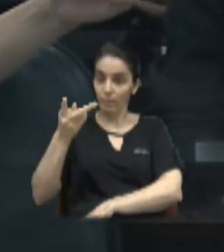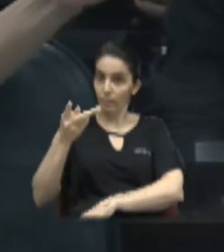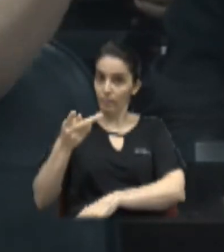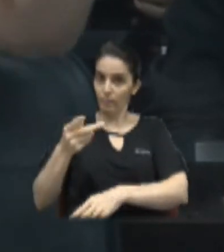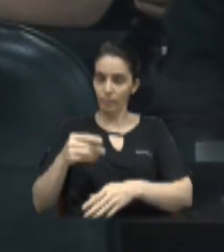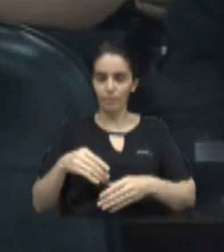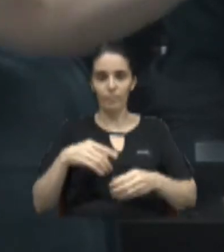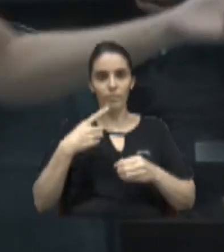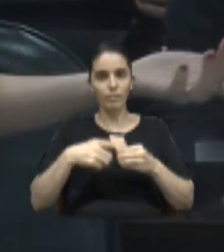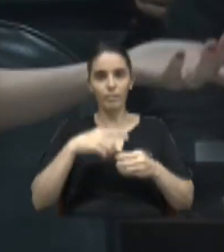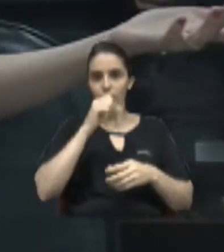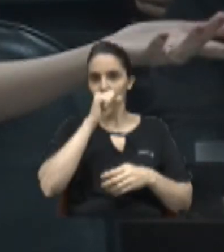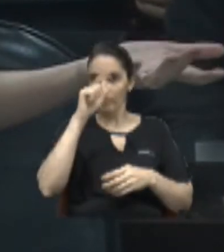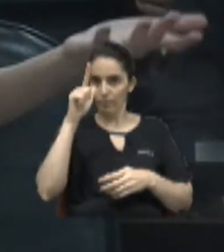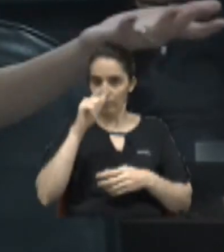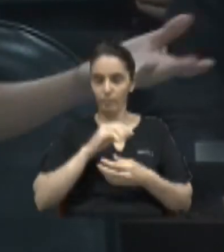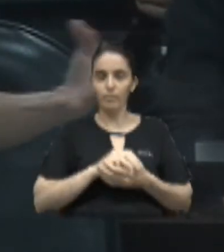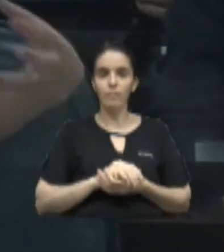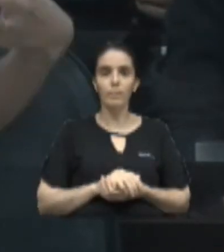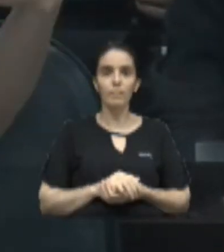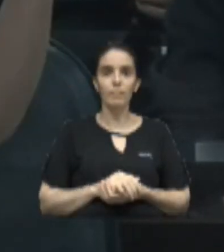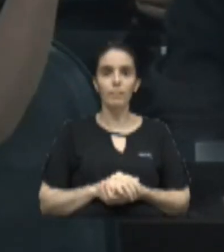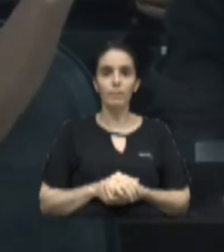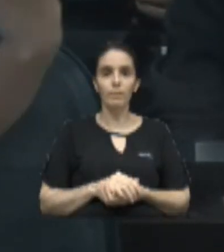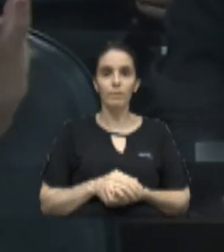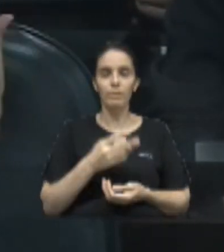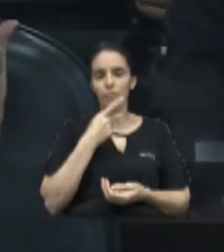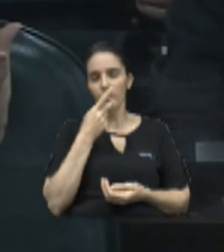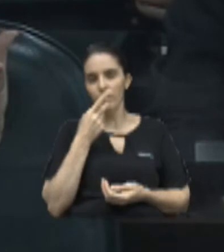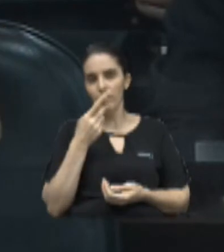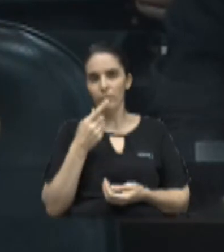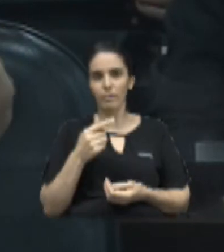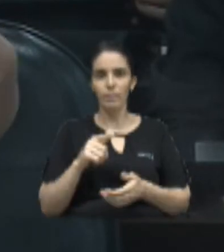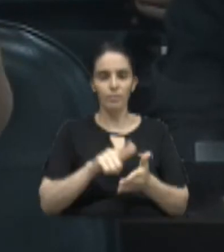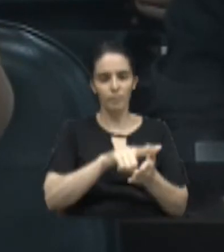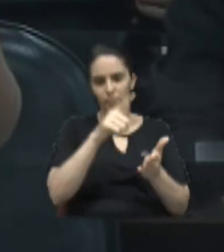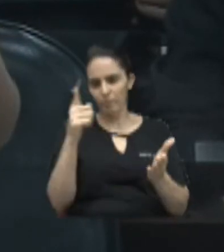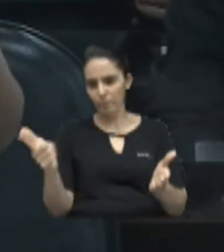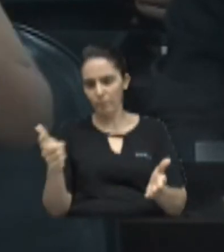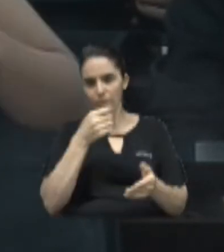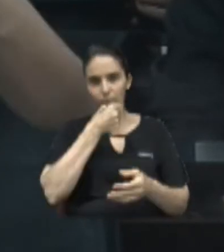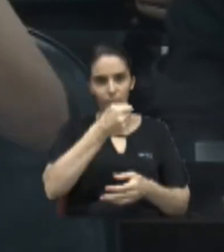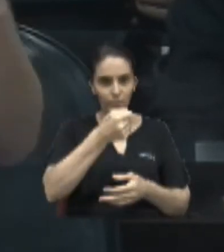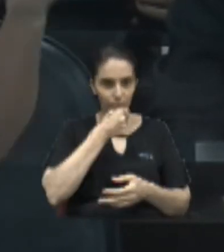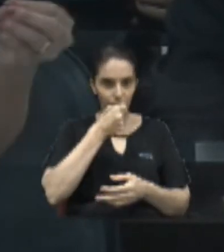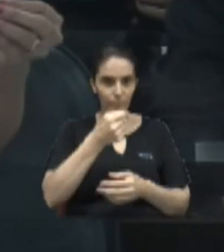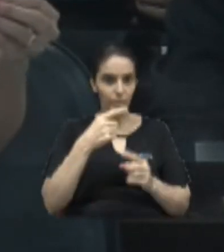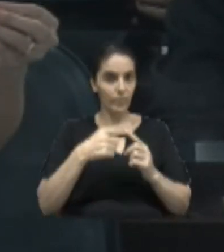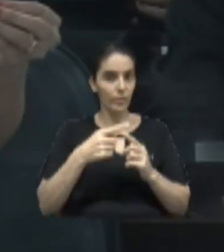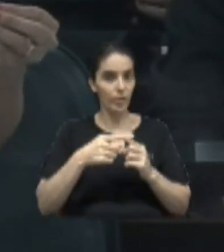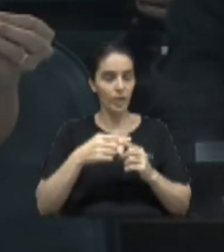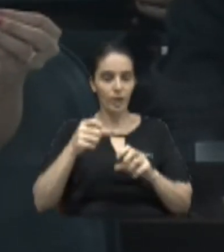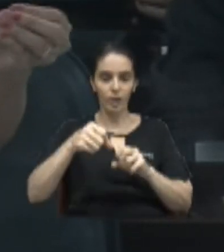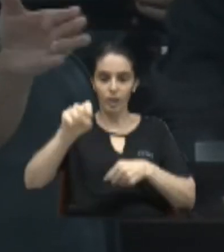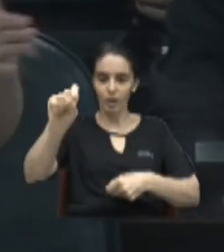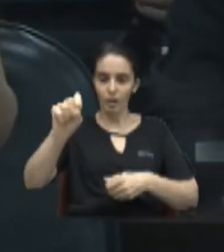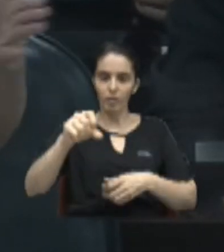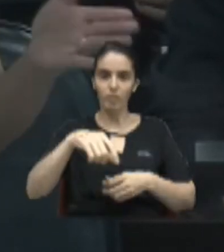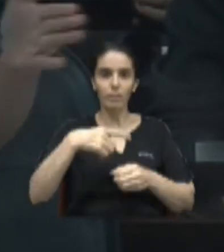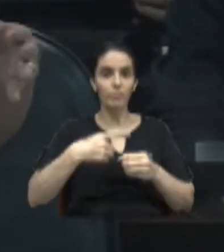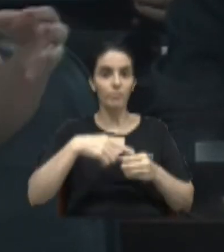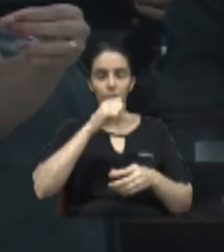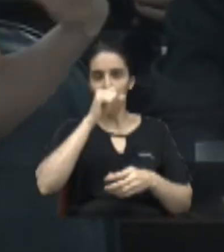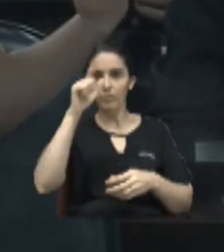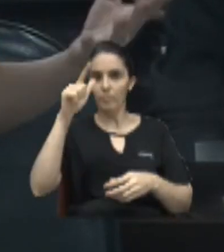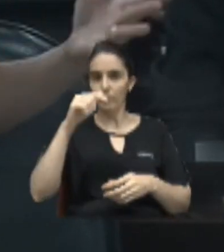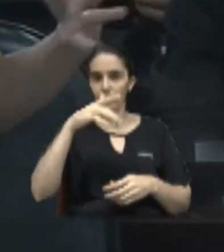nós temos que rebater, inclusive com relação à imprensa, a algumas colocações acerca do título de cidadão limeirense, que algumas